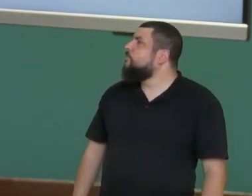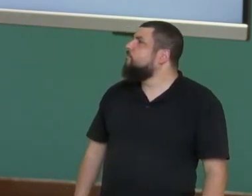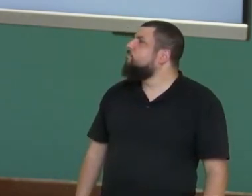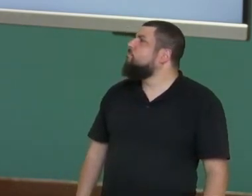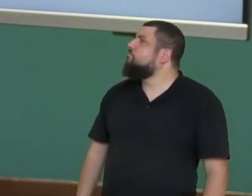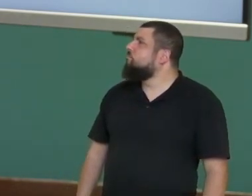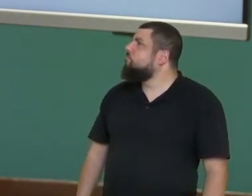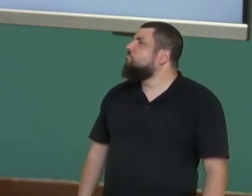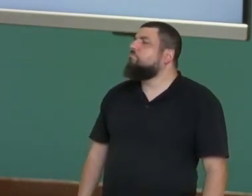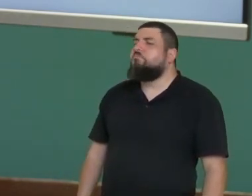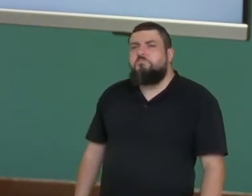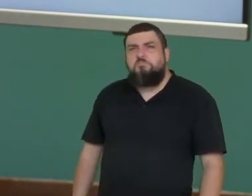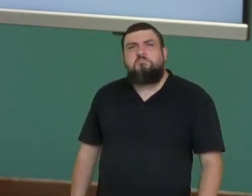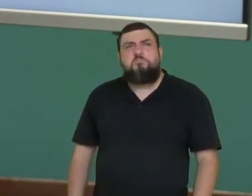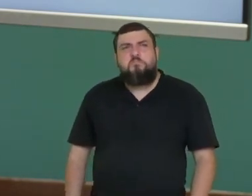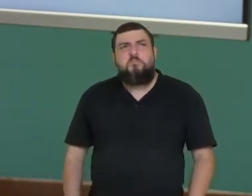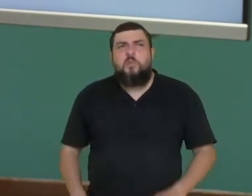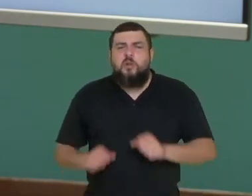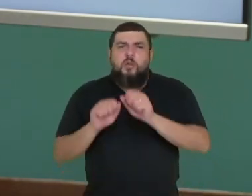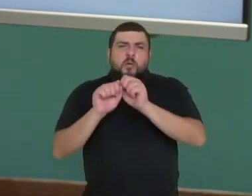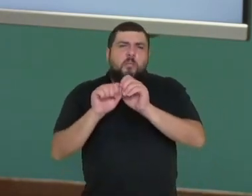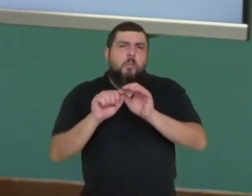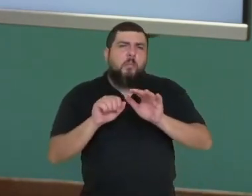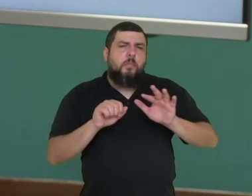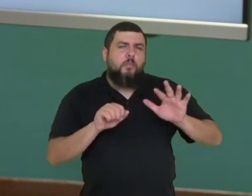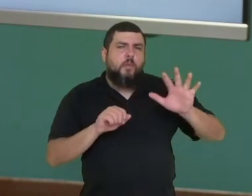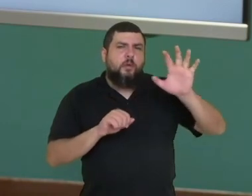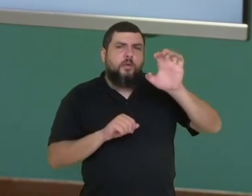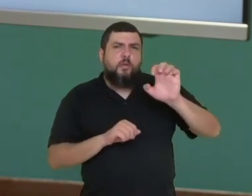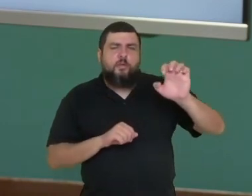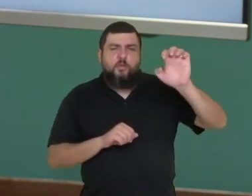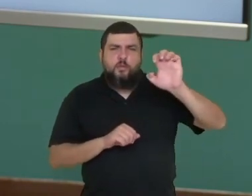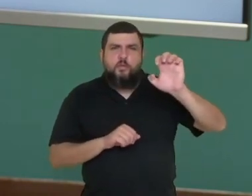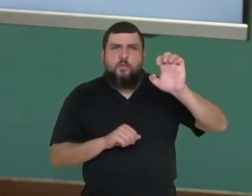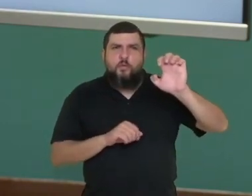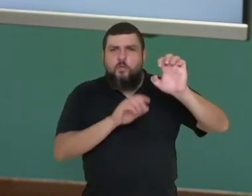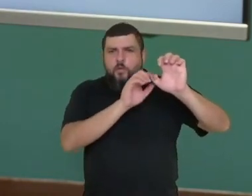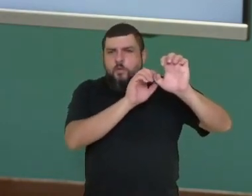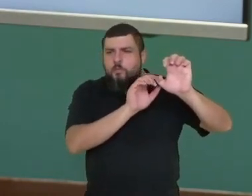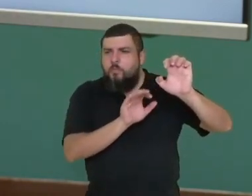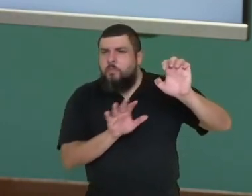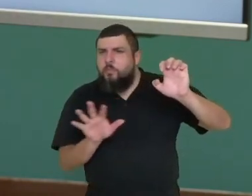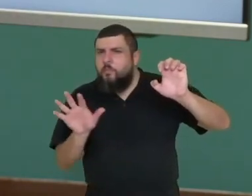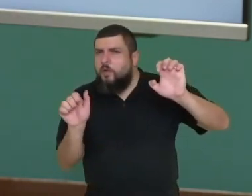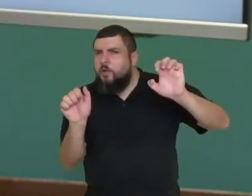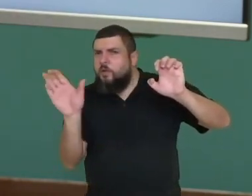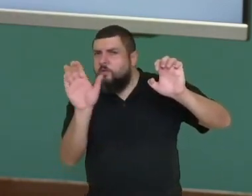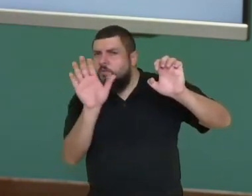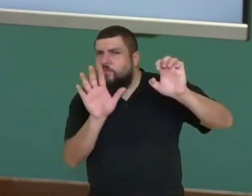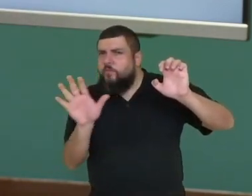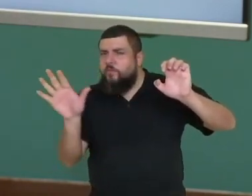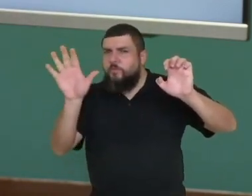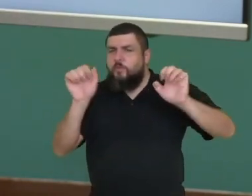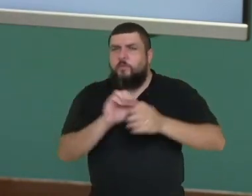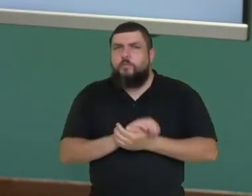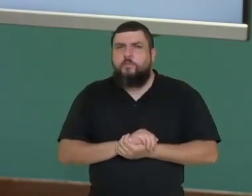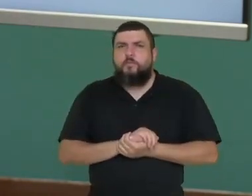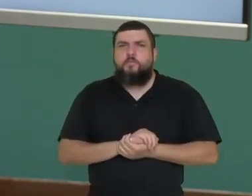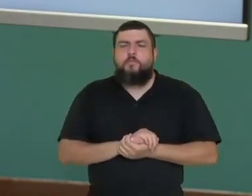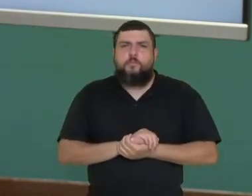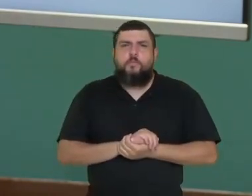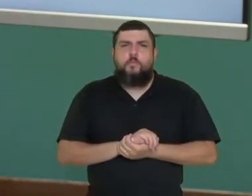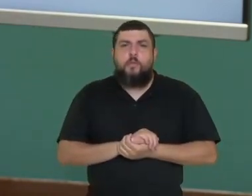não chegaram na França, já sabem por quê, e foram até aqui. Os cristãos, claro, né,